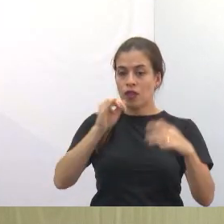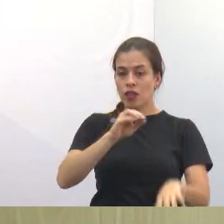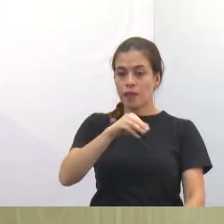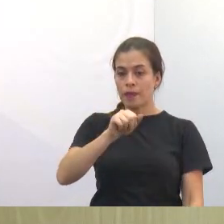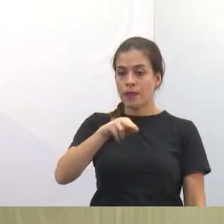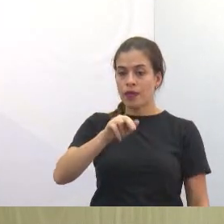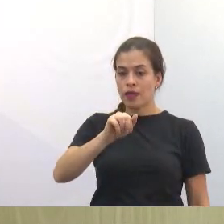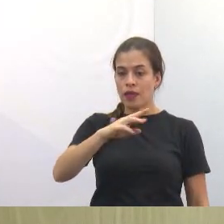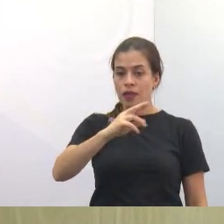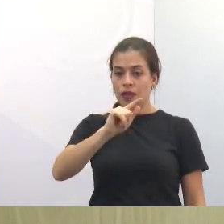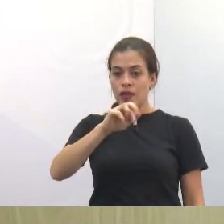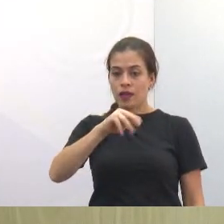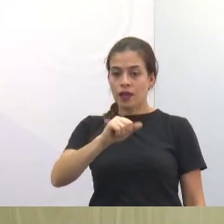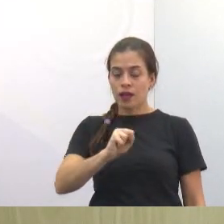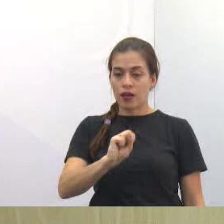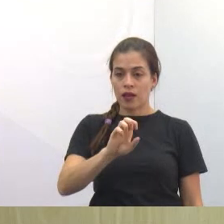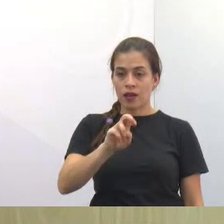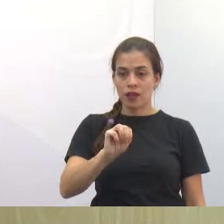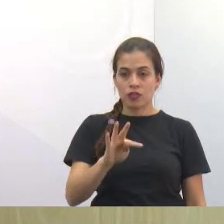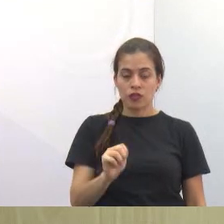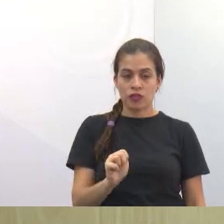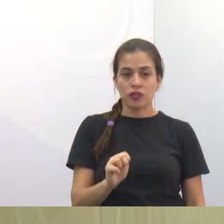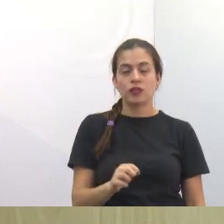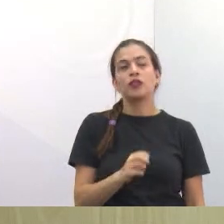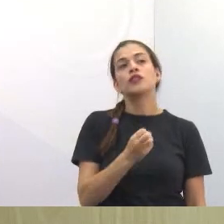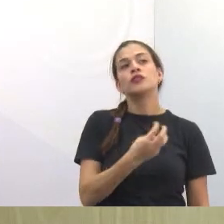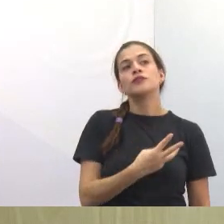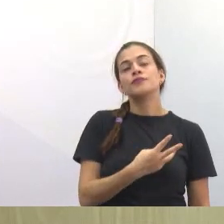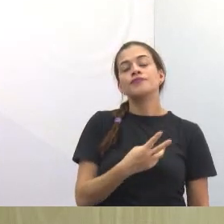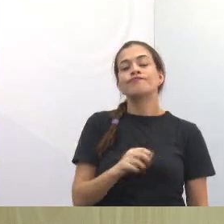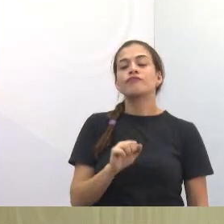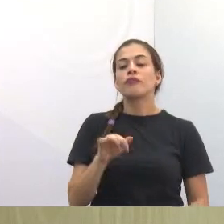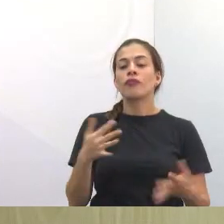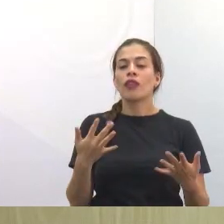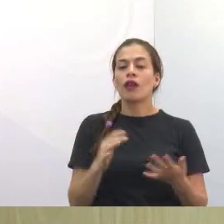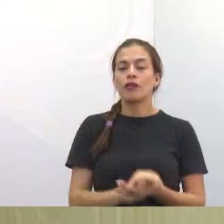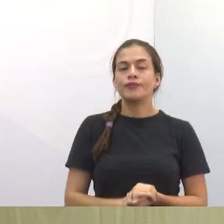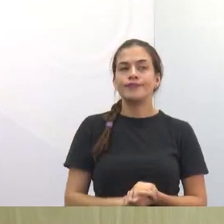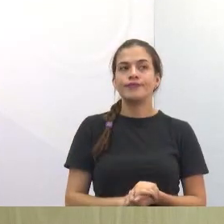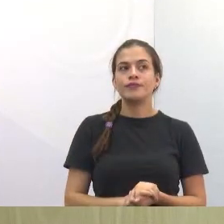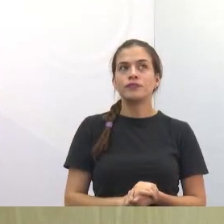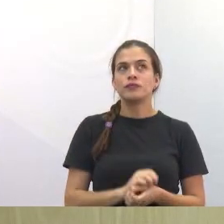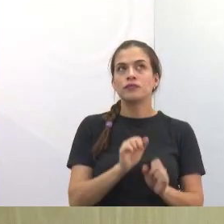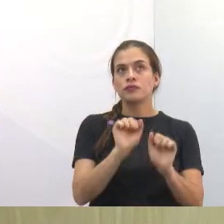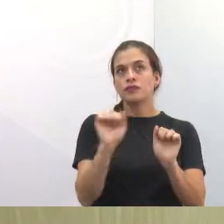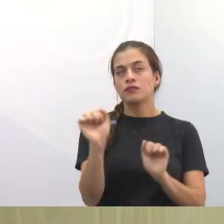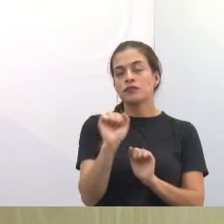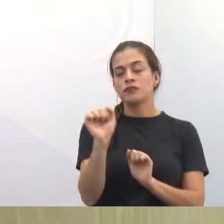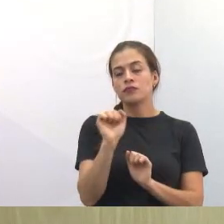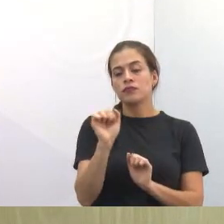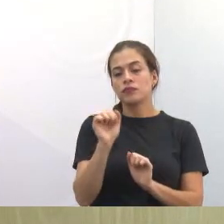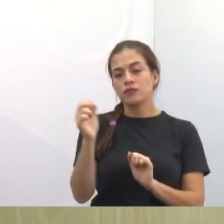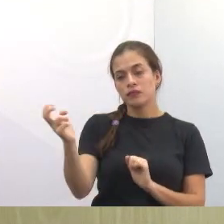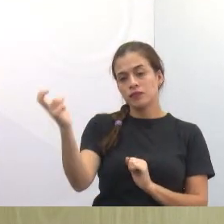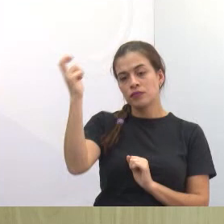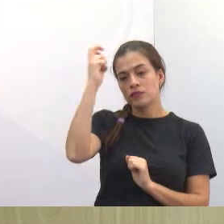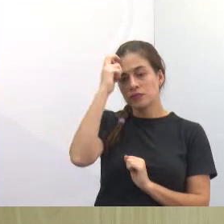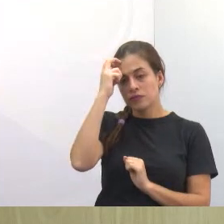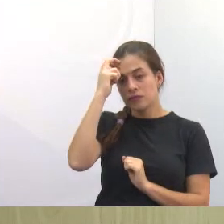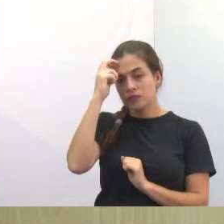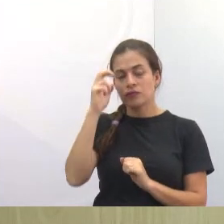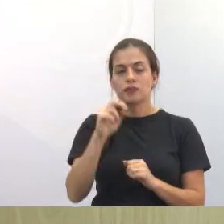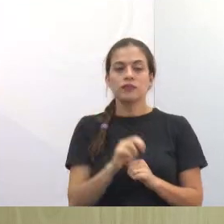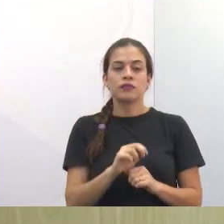em 26, 27 e 28 de julho, 2, 3 e 4 de agosto de 2024, na Associação Cultural e Desportiva Nil Brasileiro de